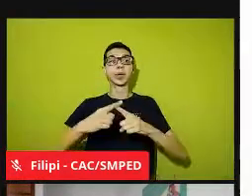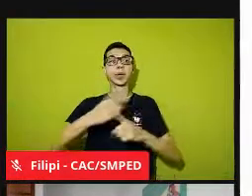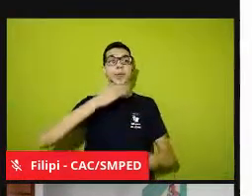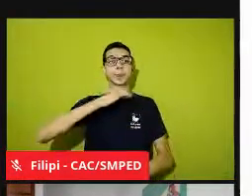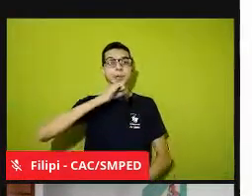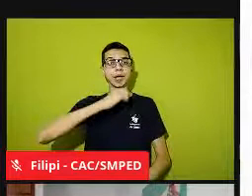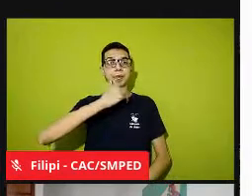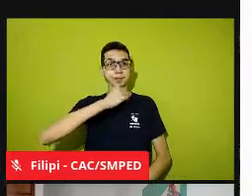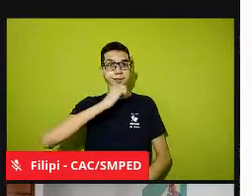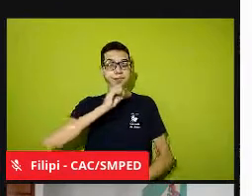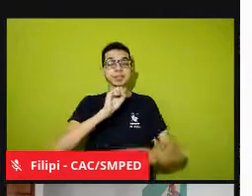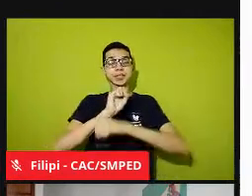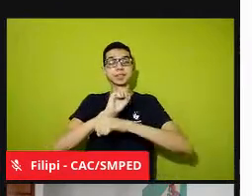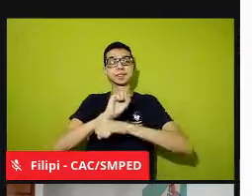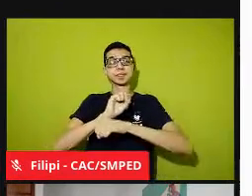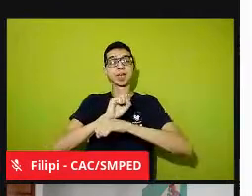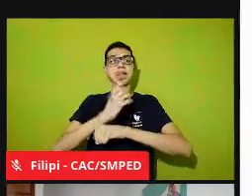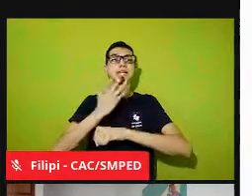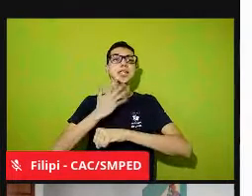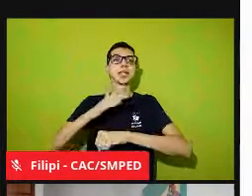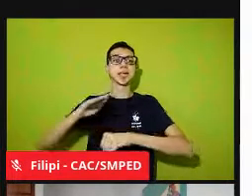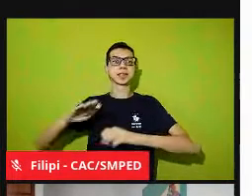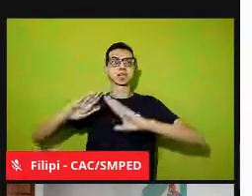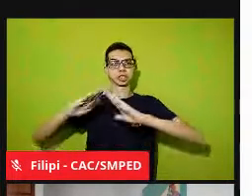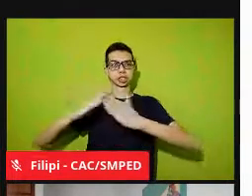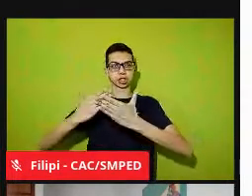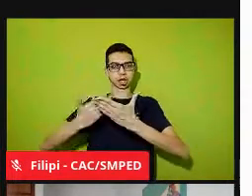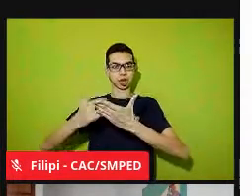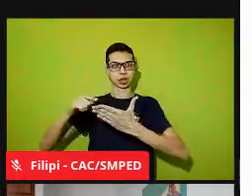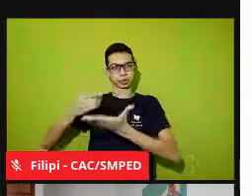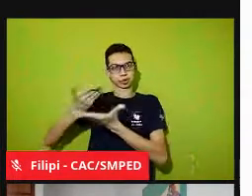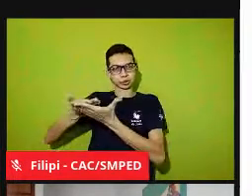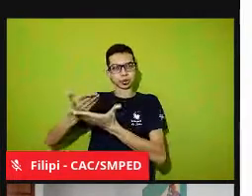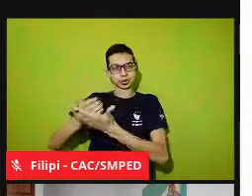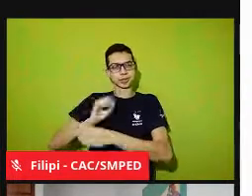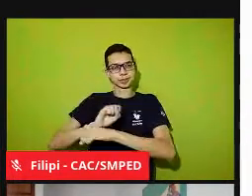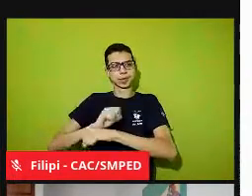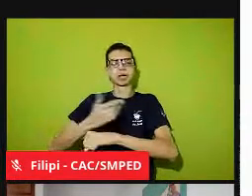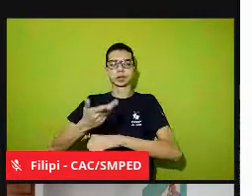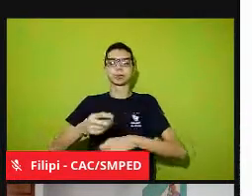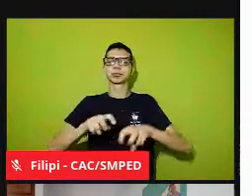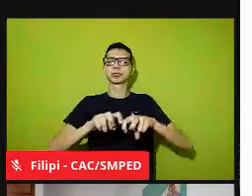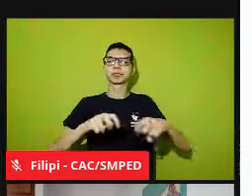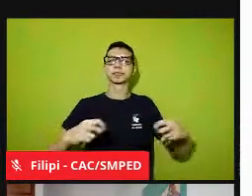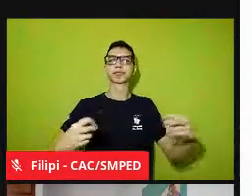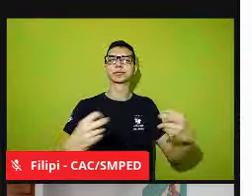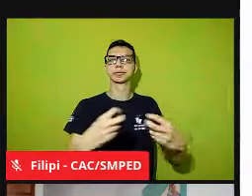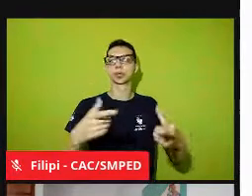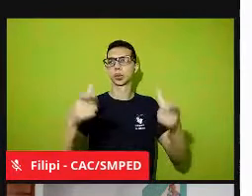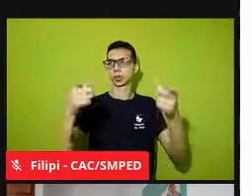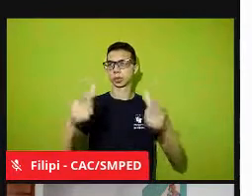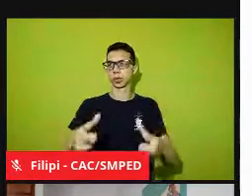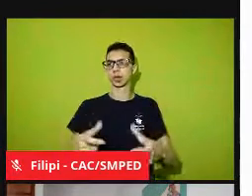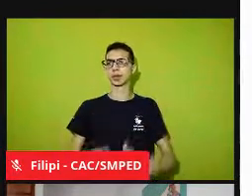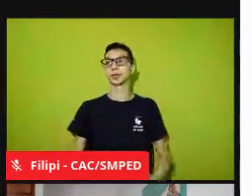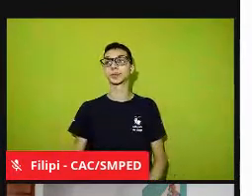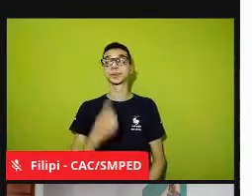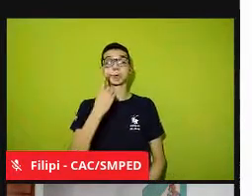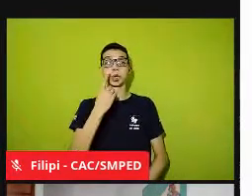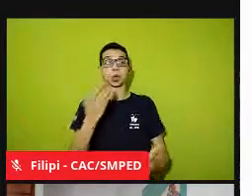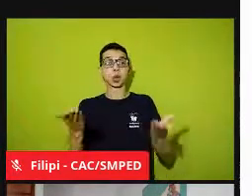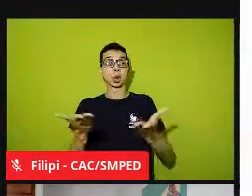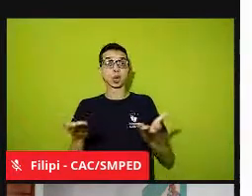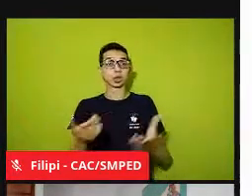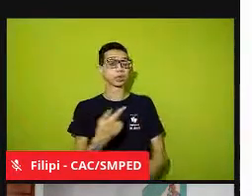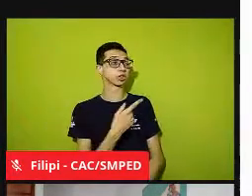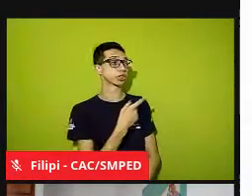as crianças saírem da escola. O contexto hoje é esse aqui, né? Dos muros, na verdade, que não deixam a